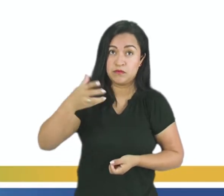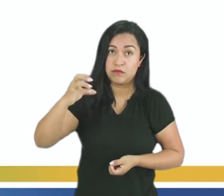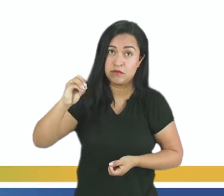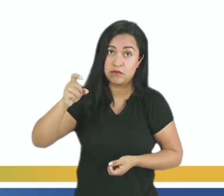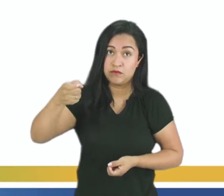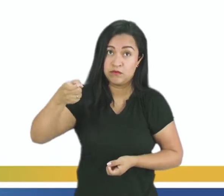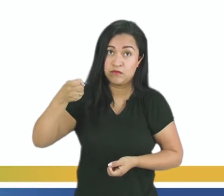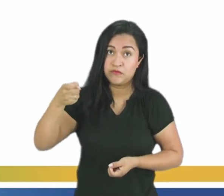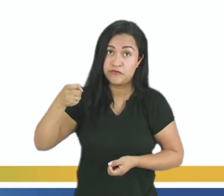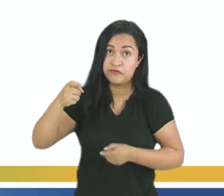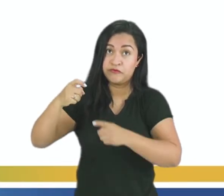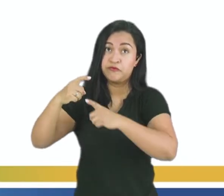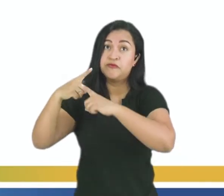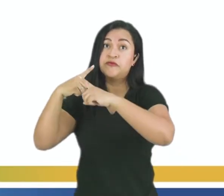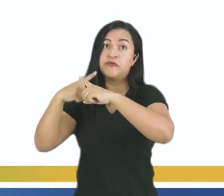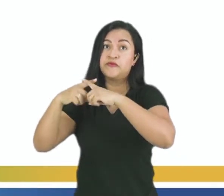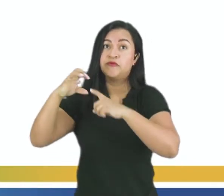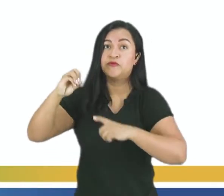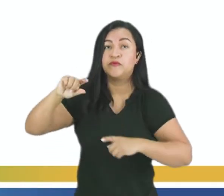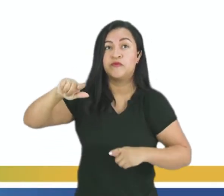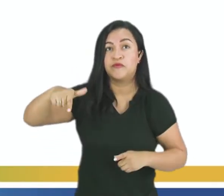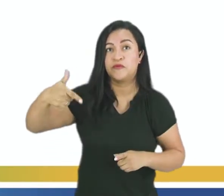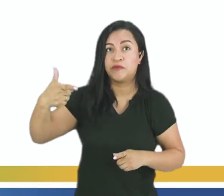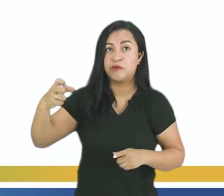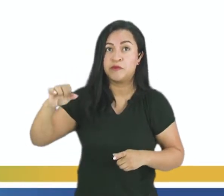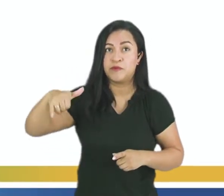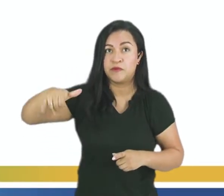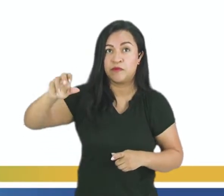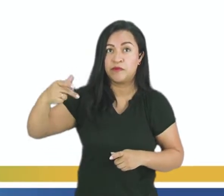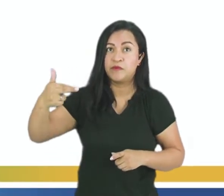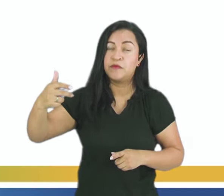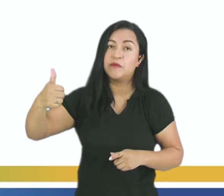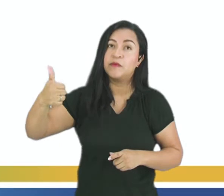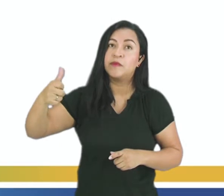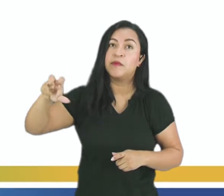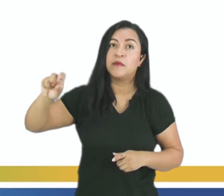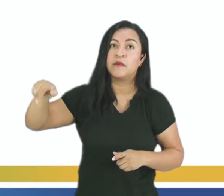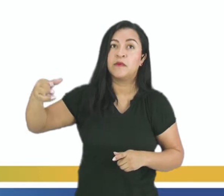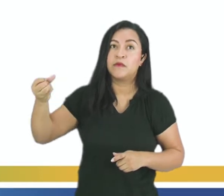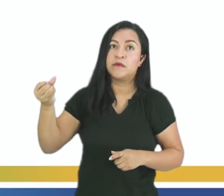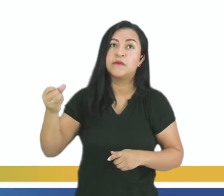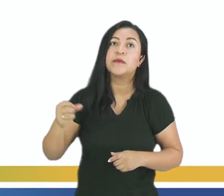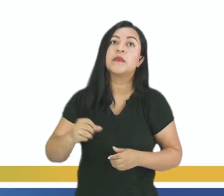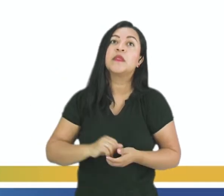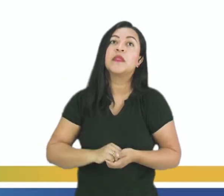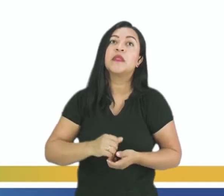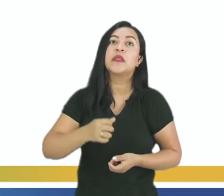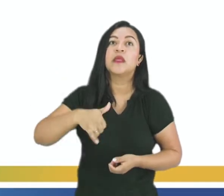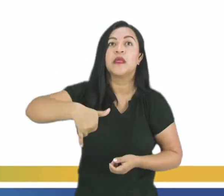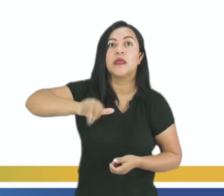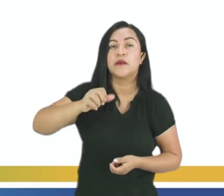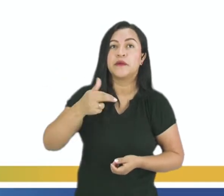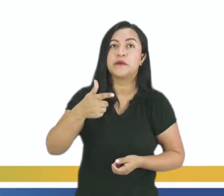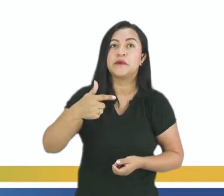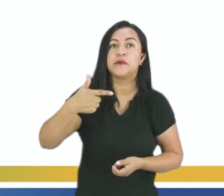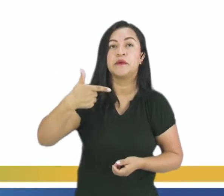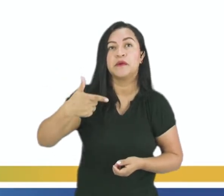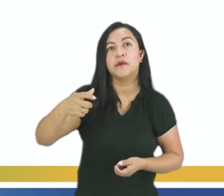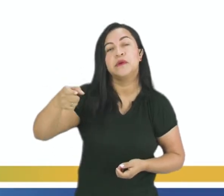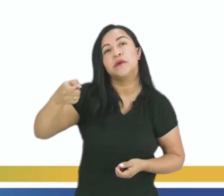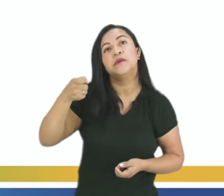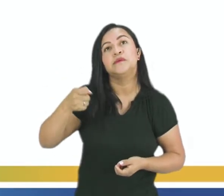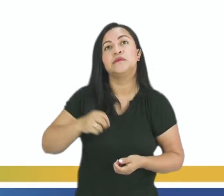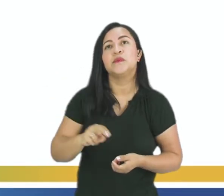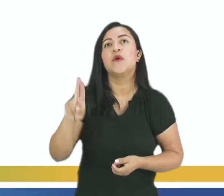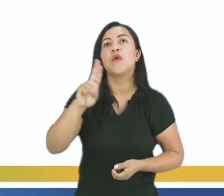0,10 vezes x mais 0,25y é igual a 15,60 e y é igual a 2x. Então, nós vamos utilizar o